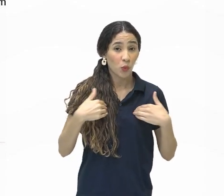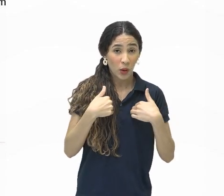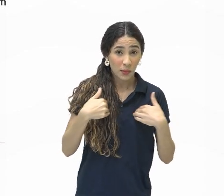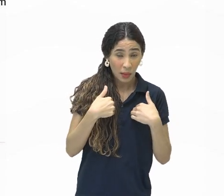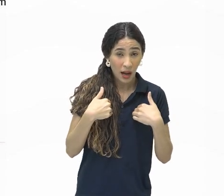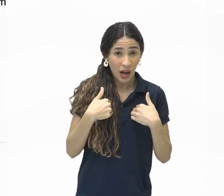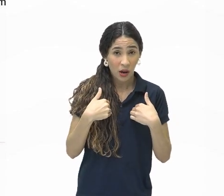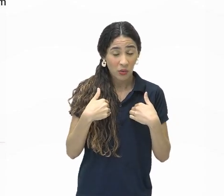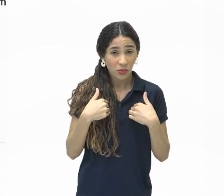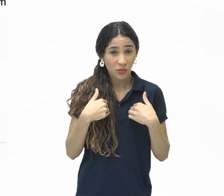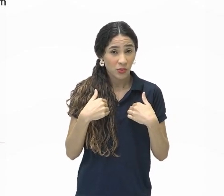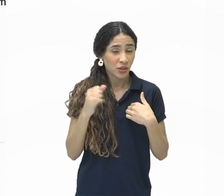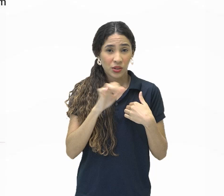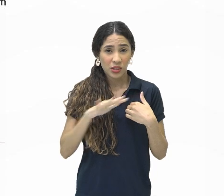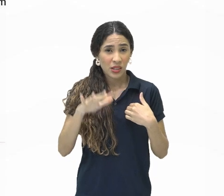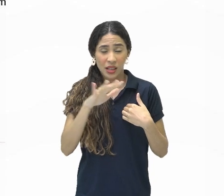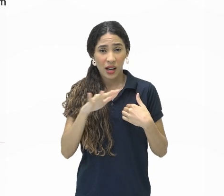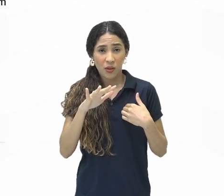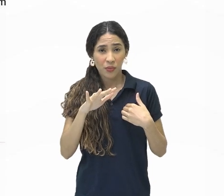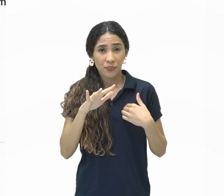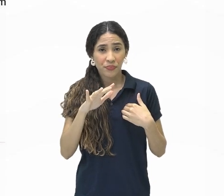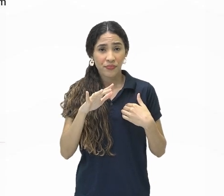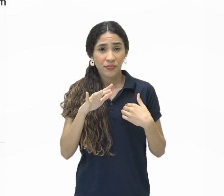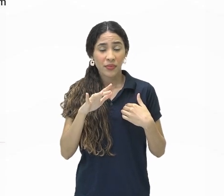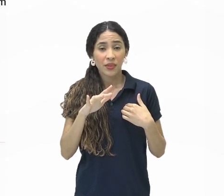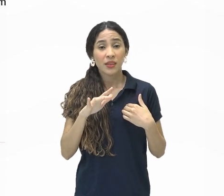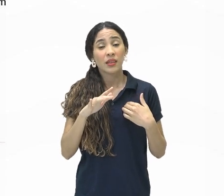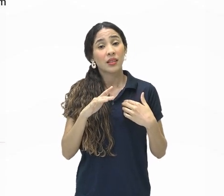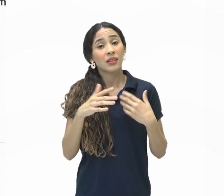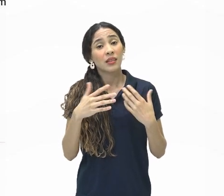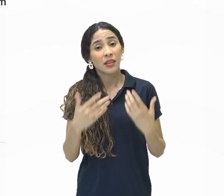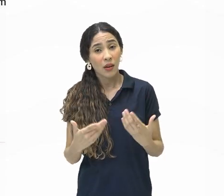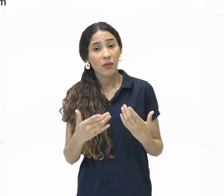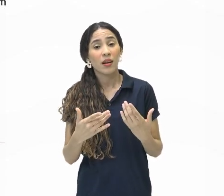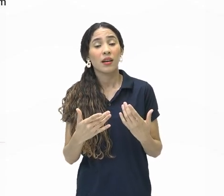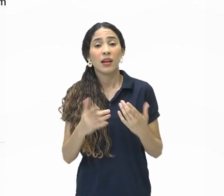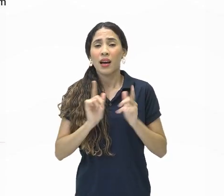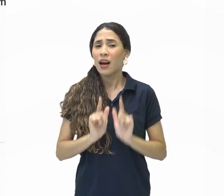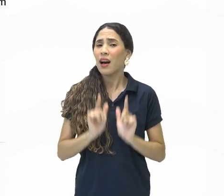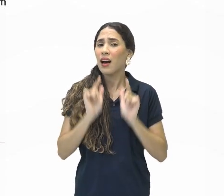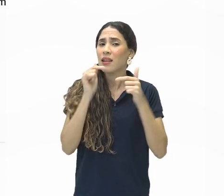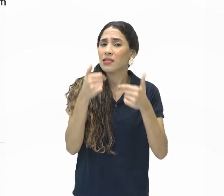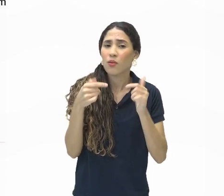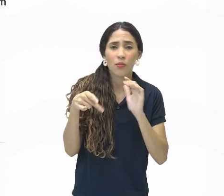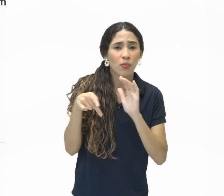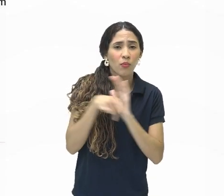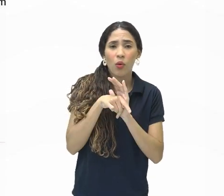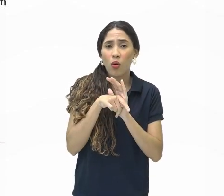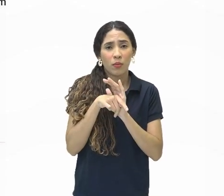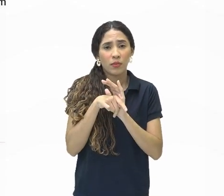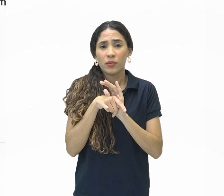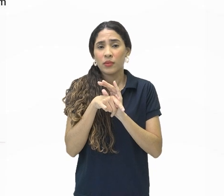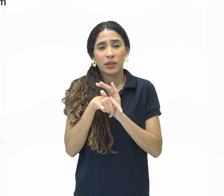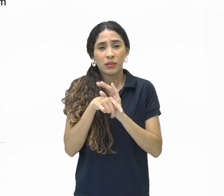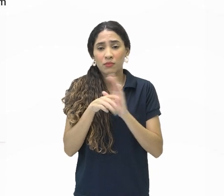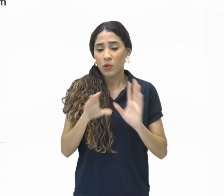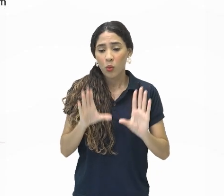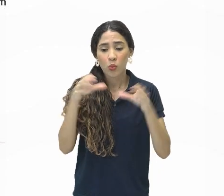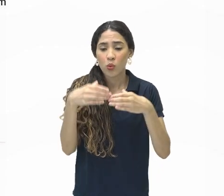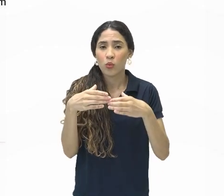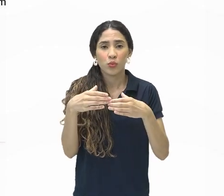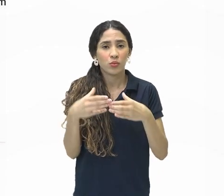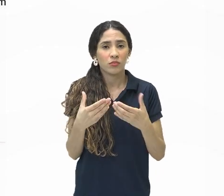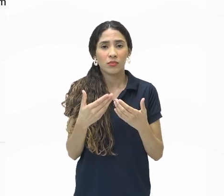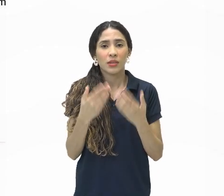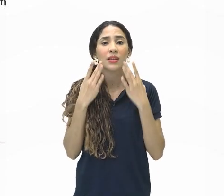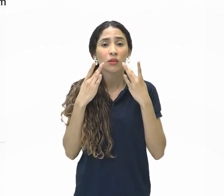os animais de modo mais particular, eles agem na natureza conforme a sua própria espécie,